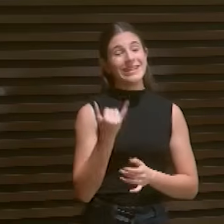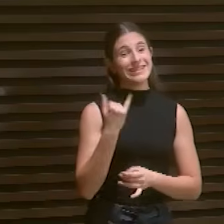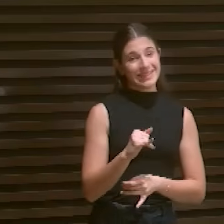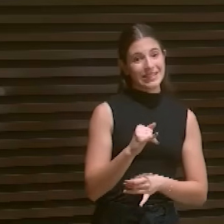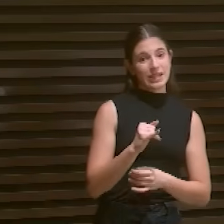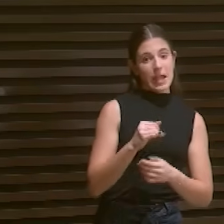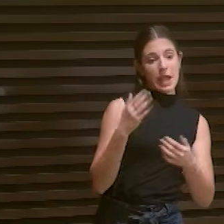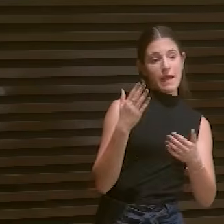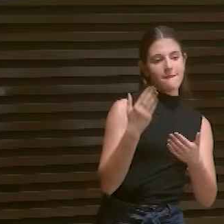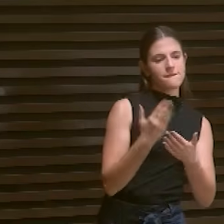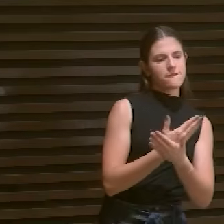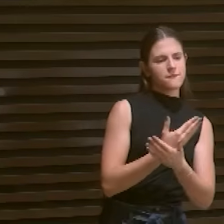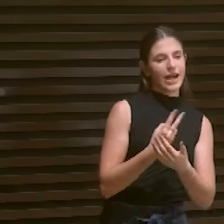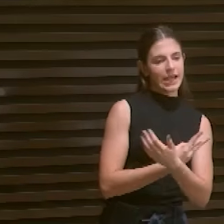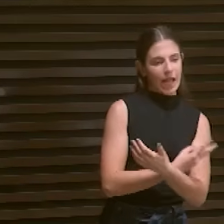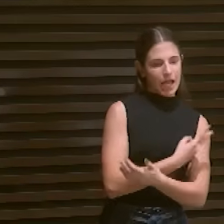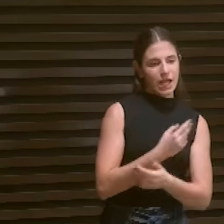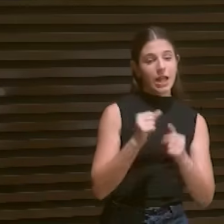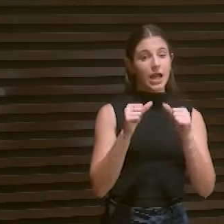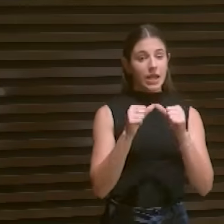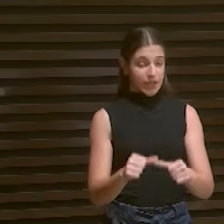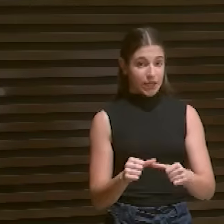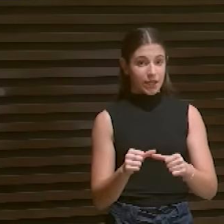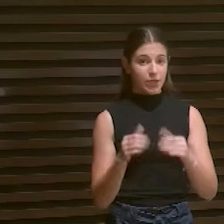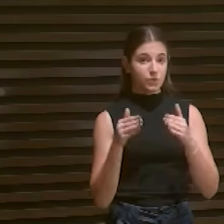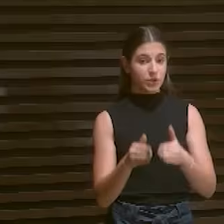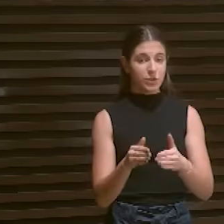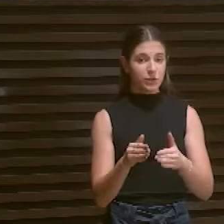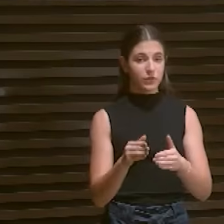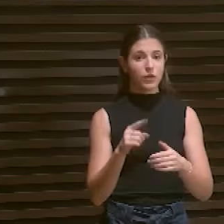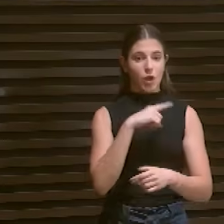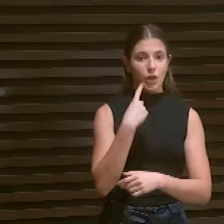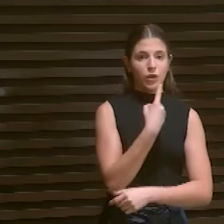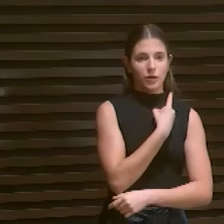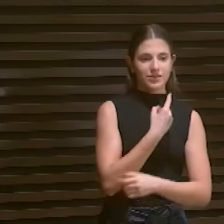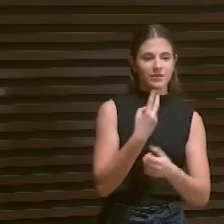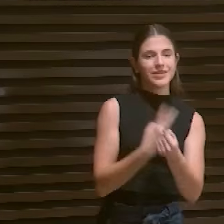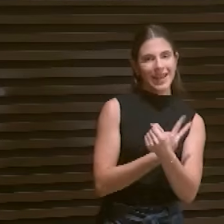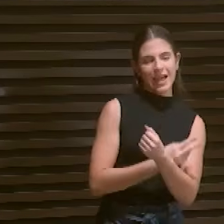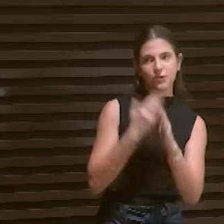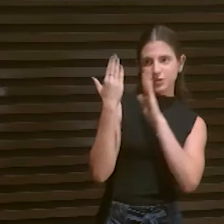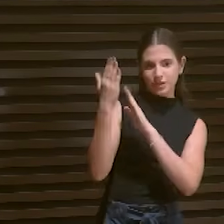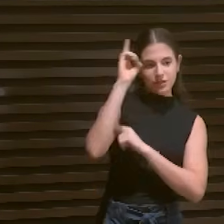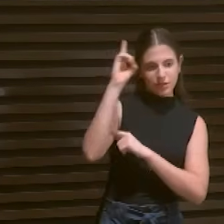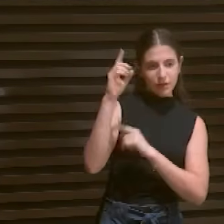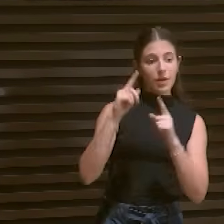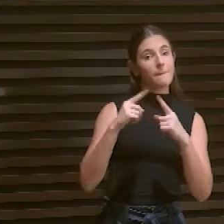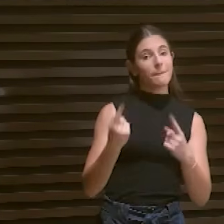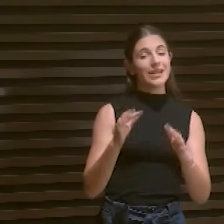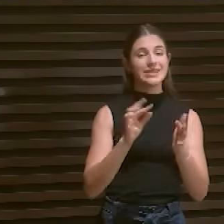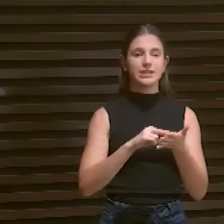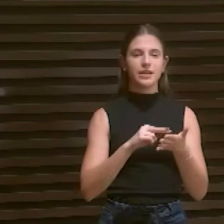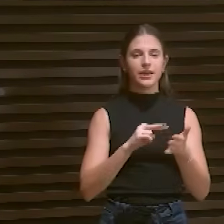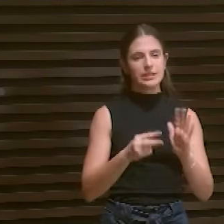perdemos não significa que perdemos o nosso relacionamento com Deus, obviamente, mas significa que somos infiéis a Ele